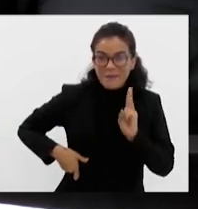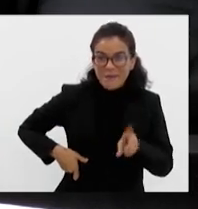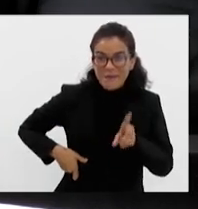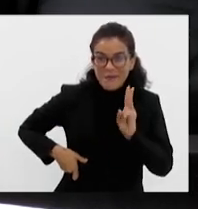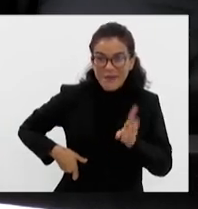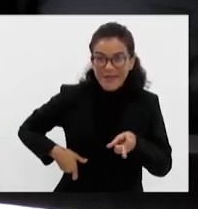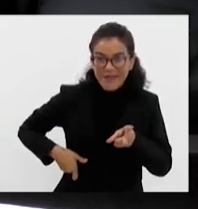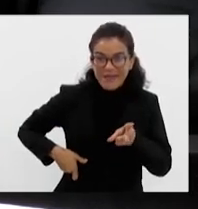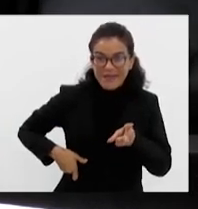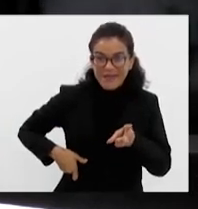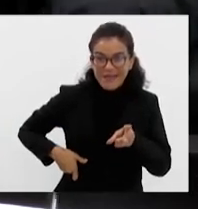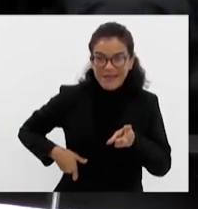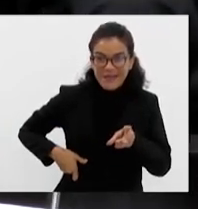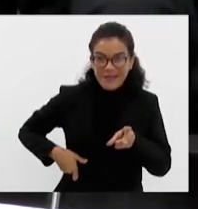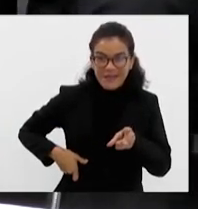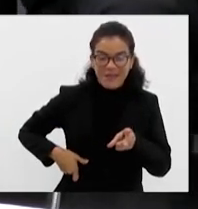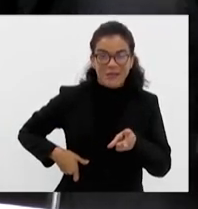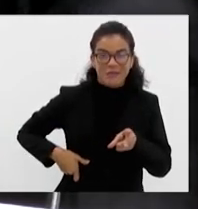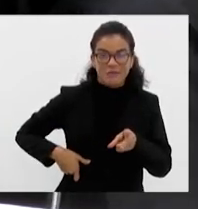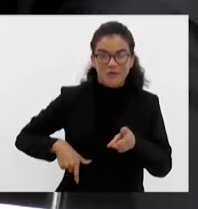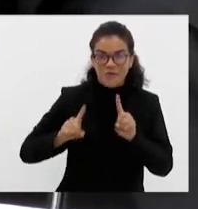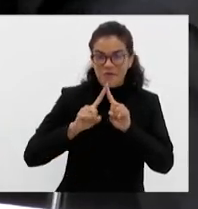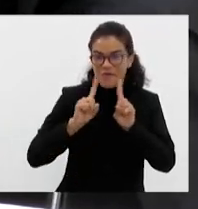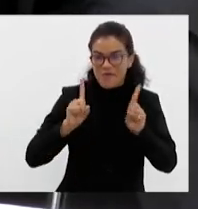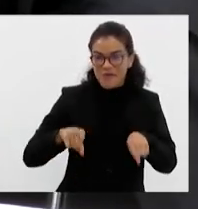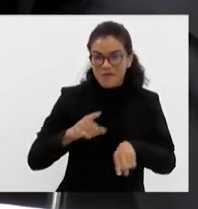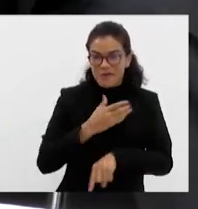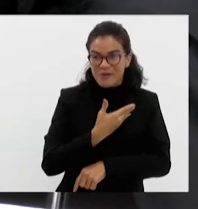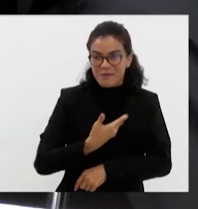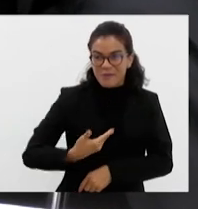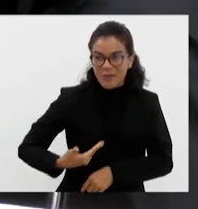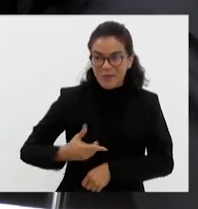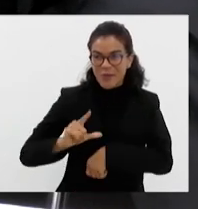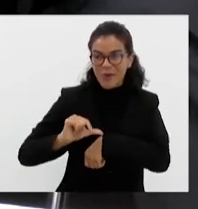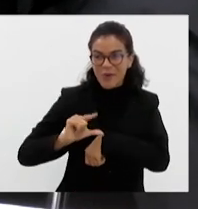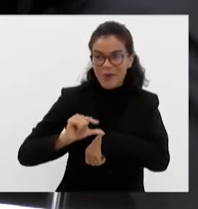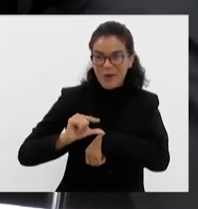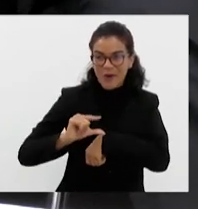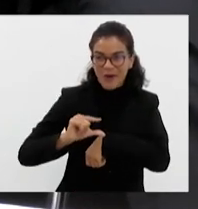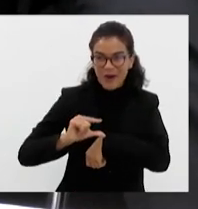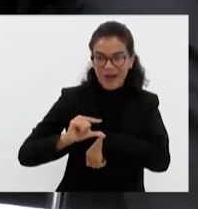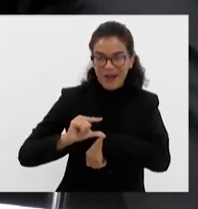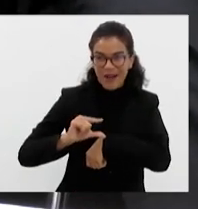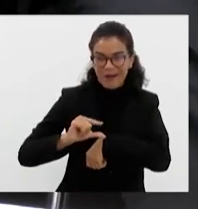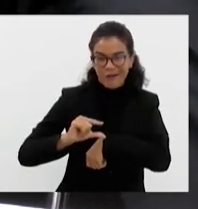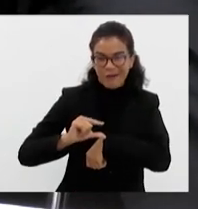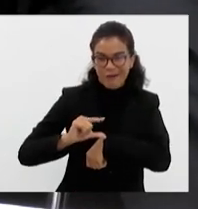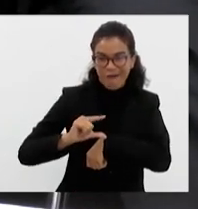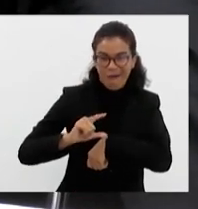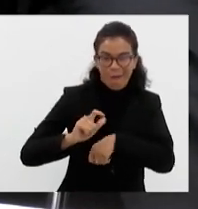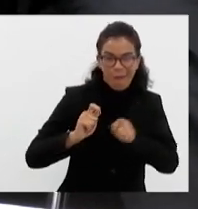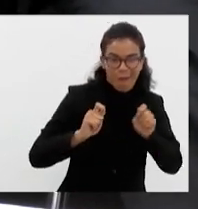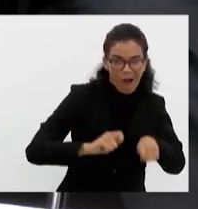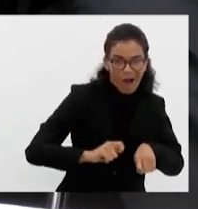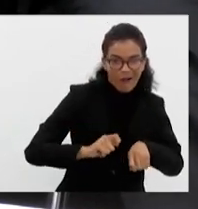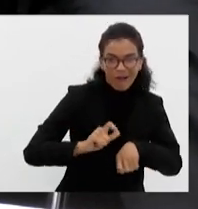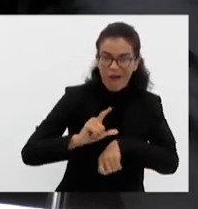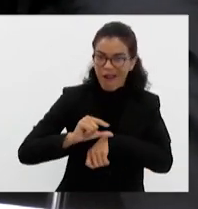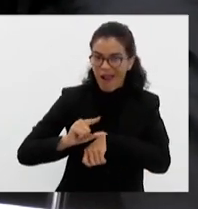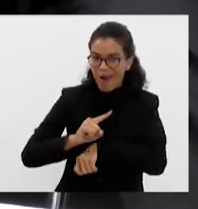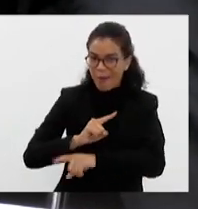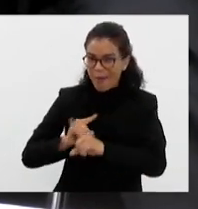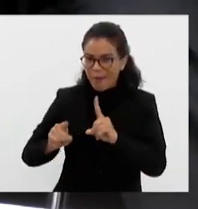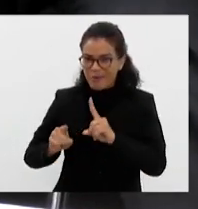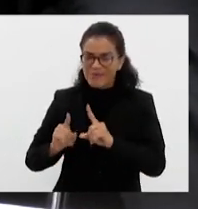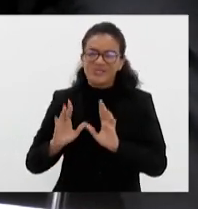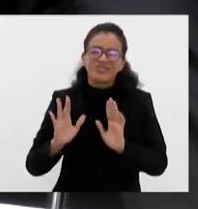Mesmo que seja por agentes públicos, em que horário é possível ou não, essa discussão já